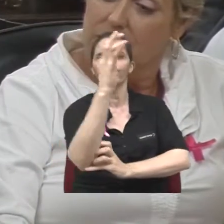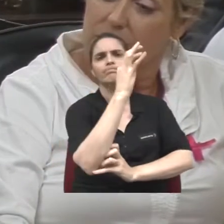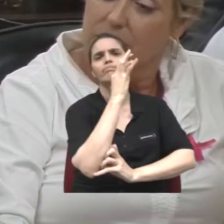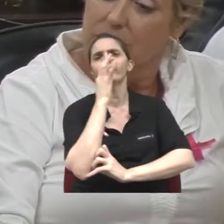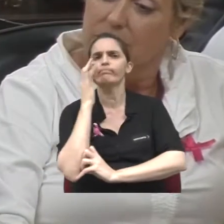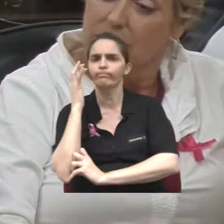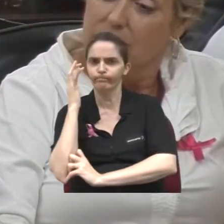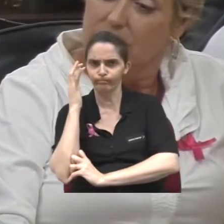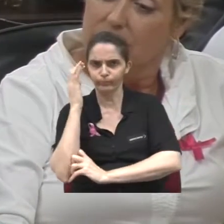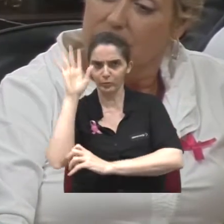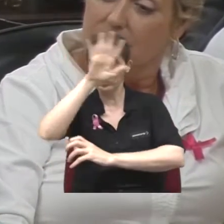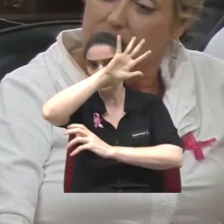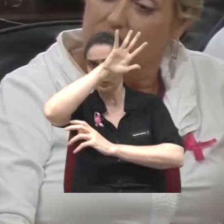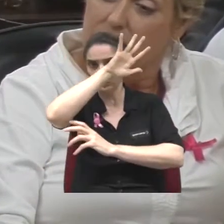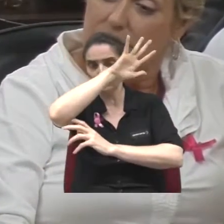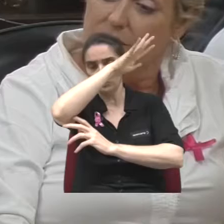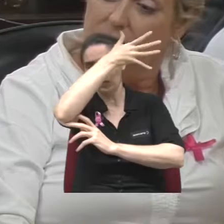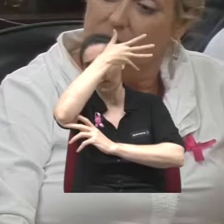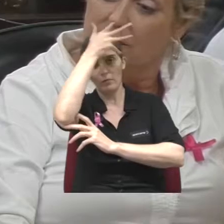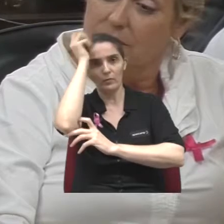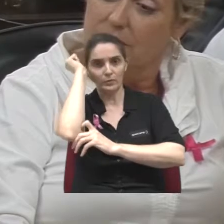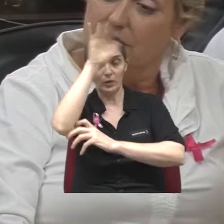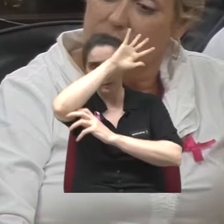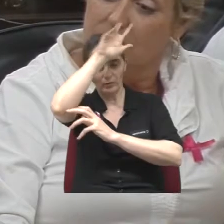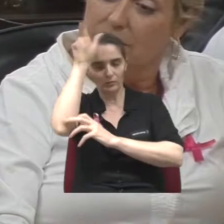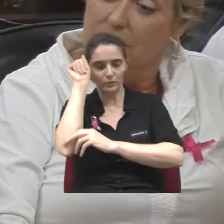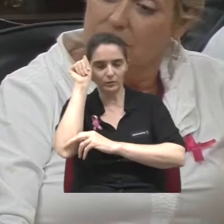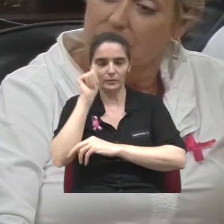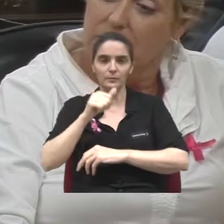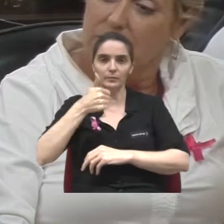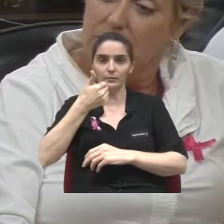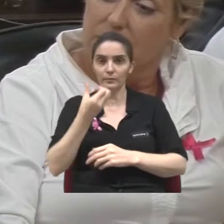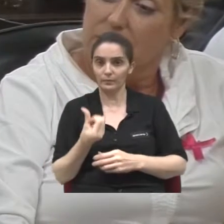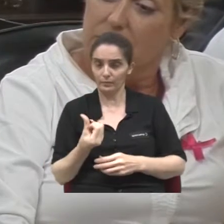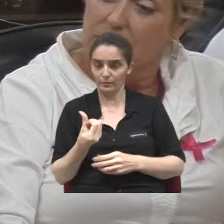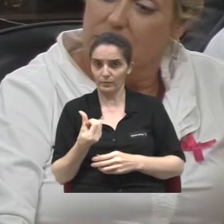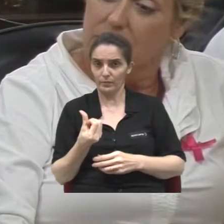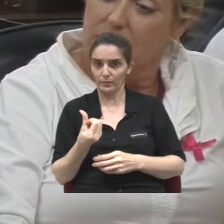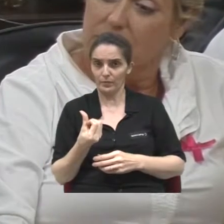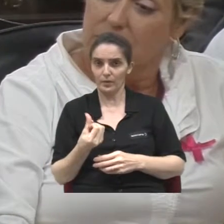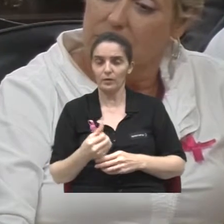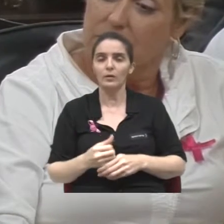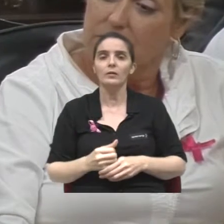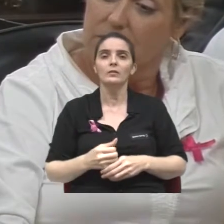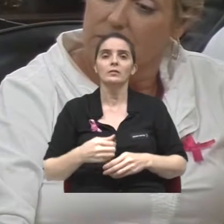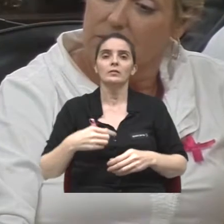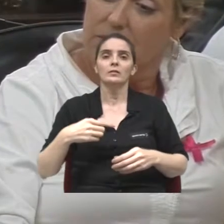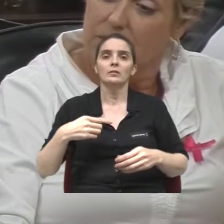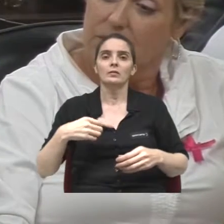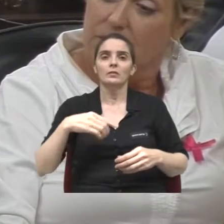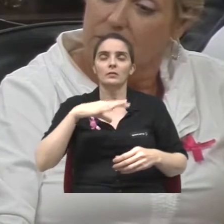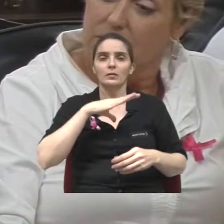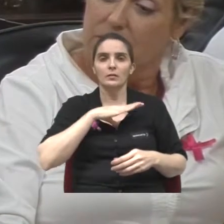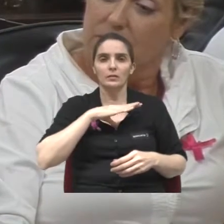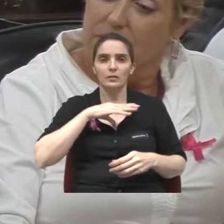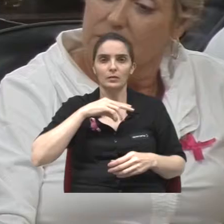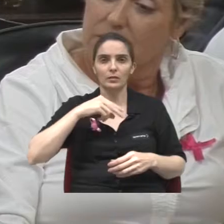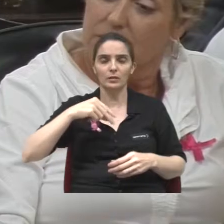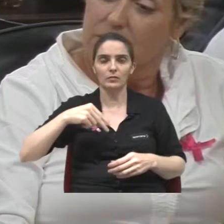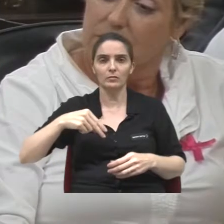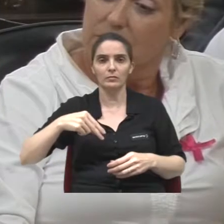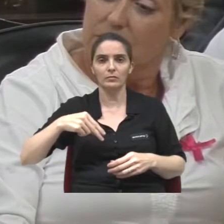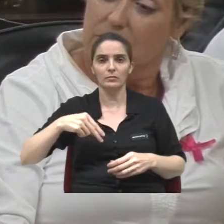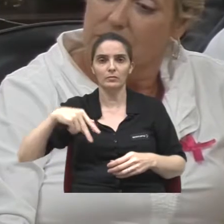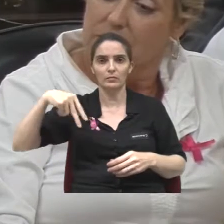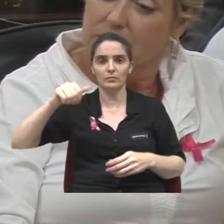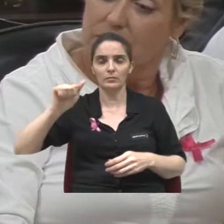Amazonas, 16º Batalhão de Infantaria Motorizado na cidade de Natal, 7º Pelotão de Polícia do